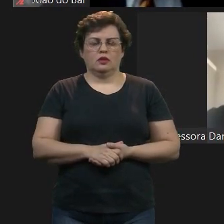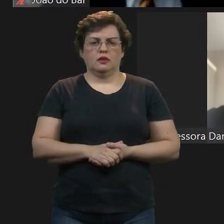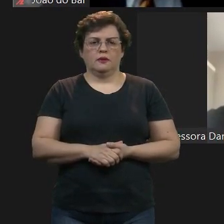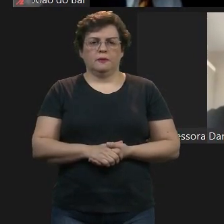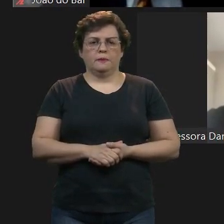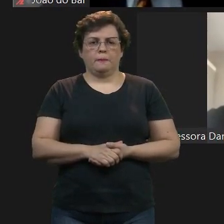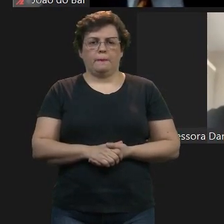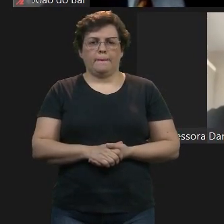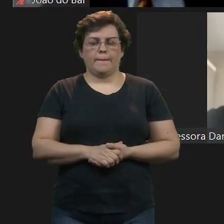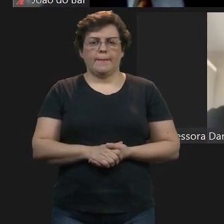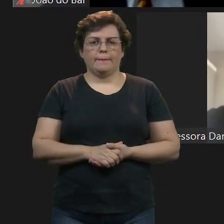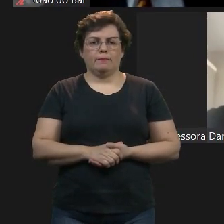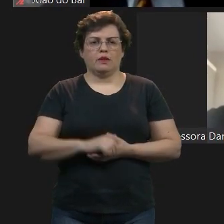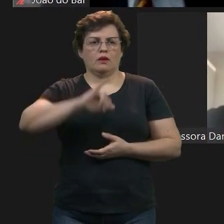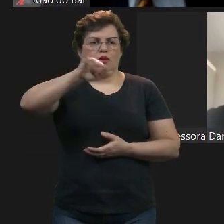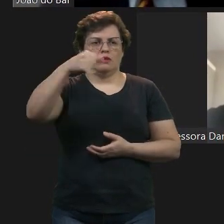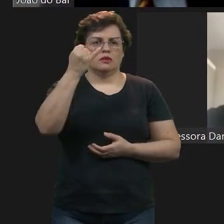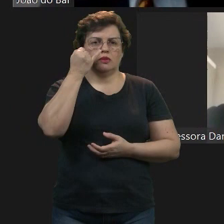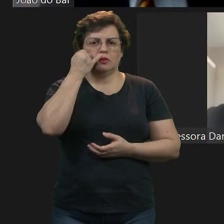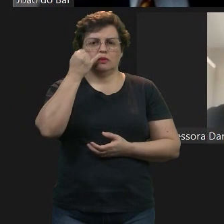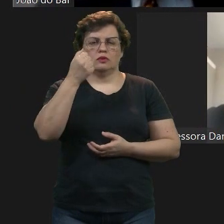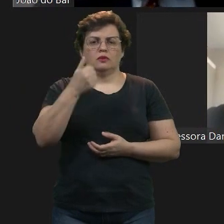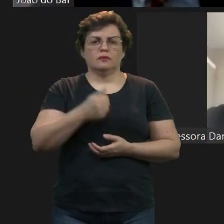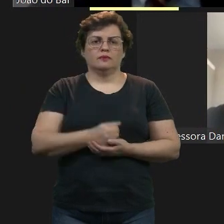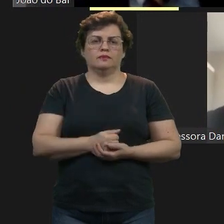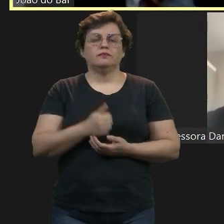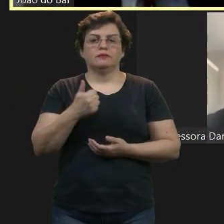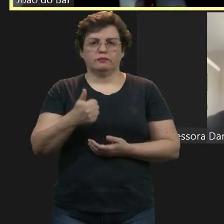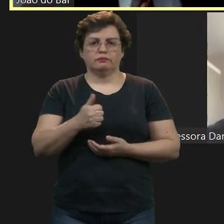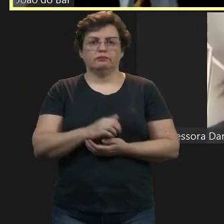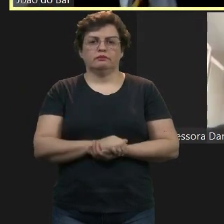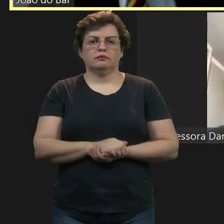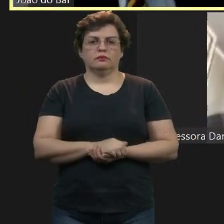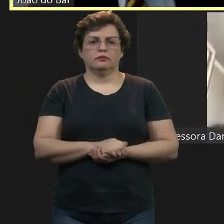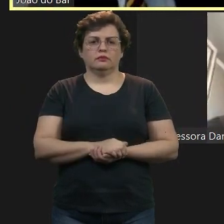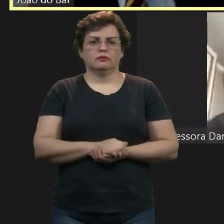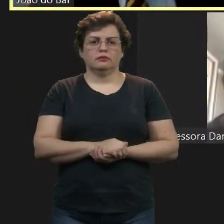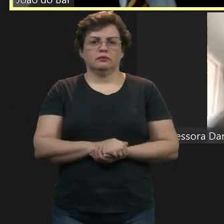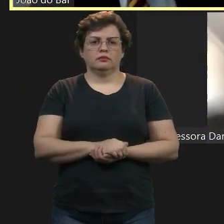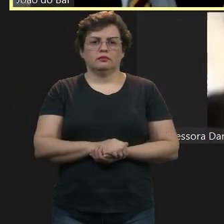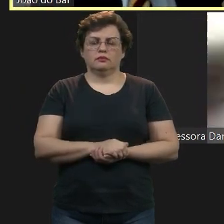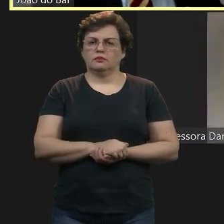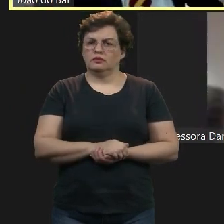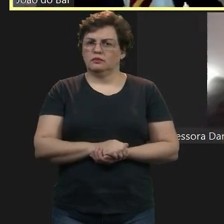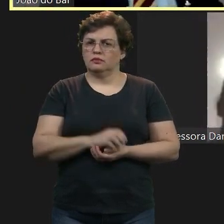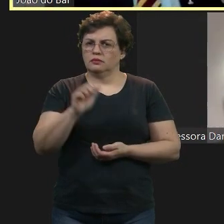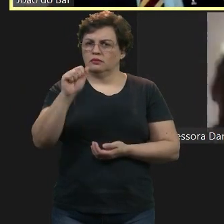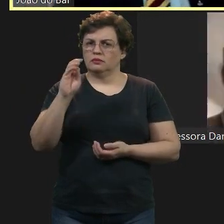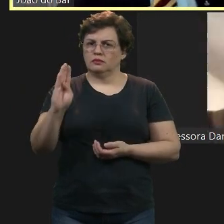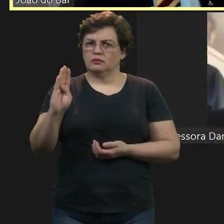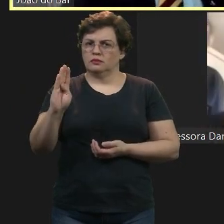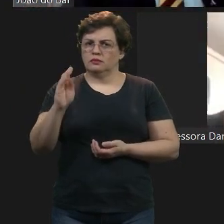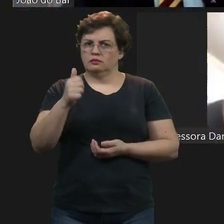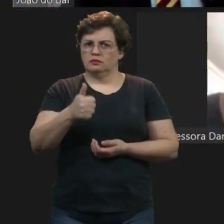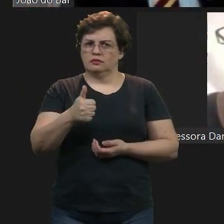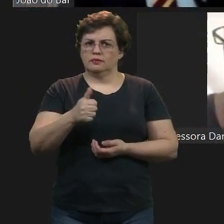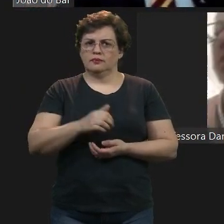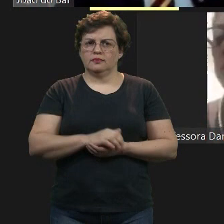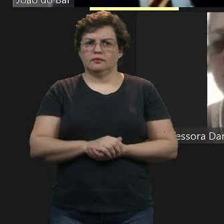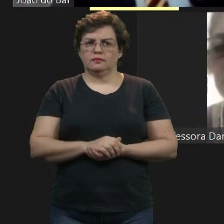Presente. Vereador João do Bar. Presente. Vereador Presente. José Carlos Albuquerque.